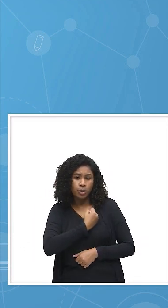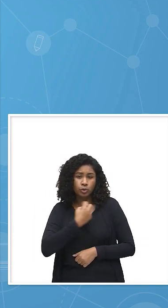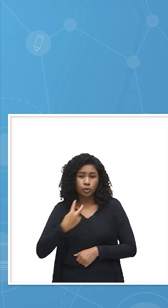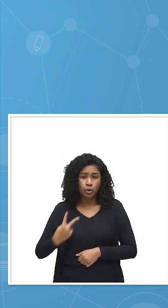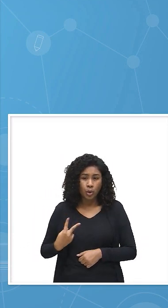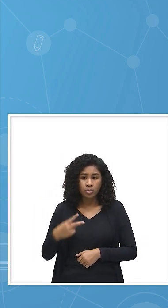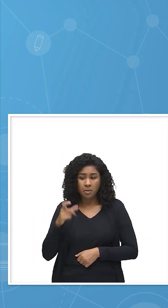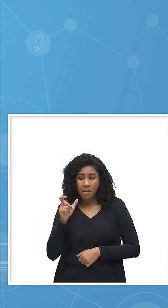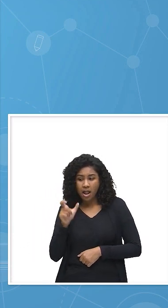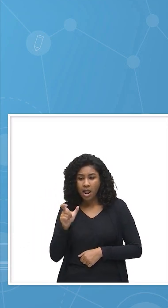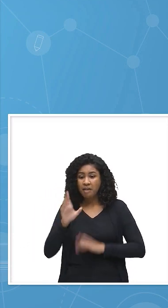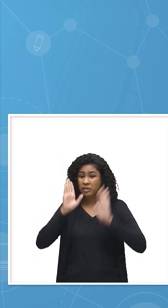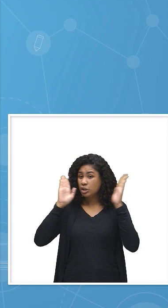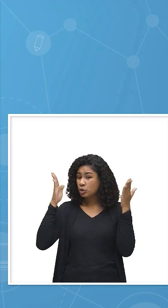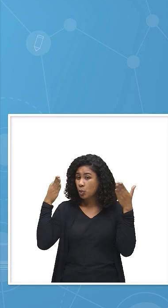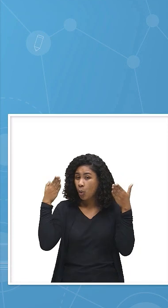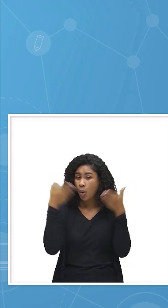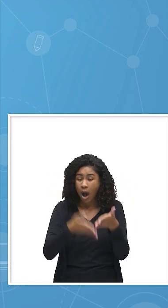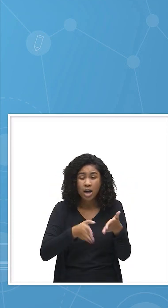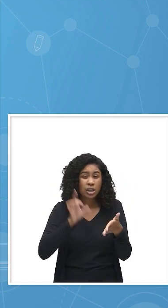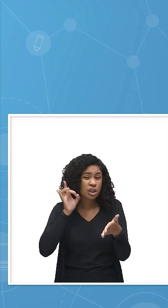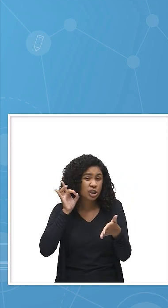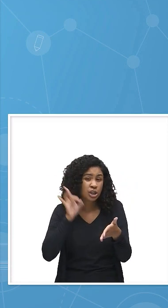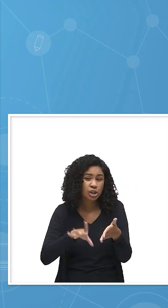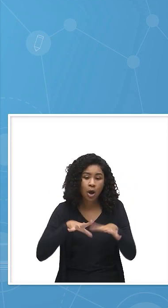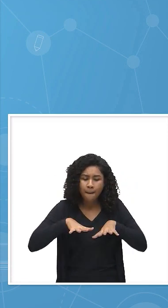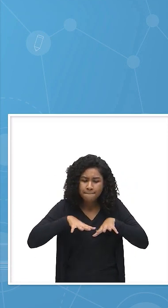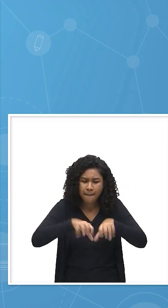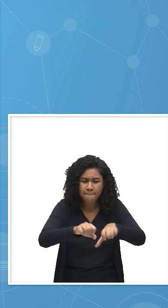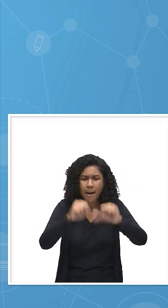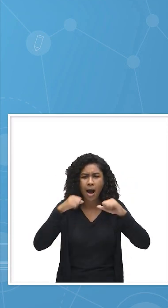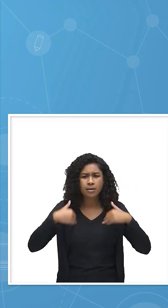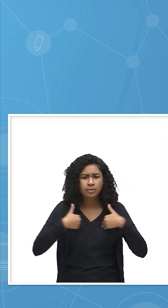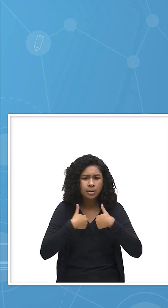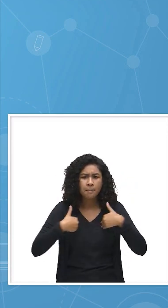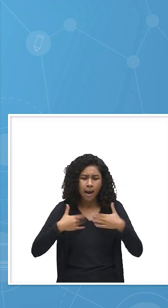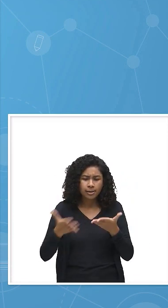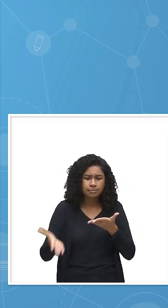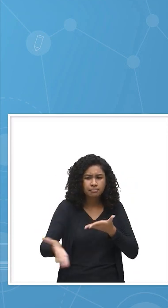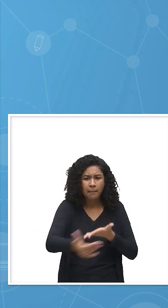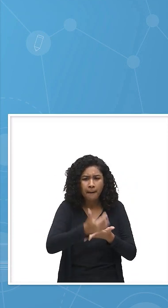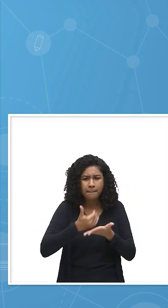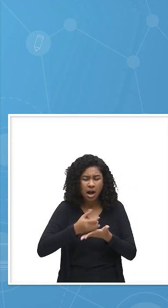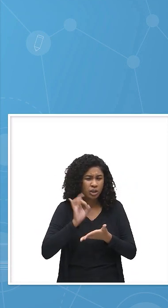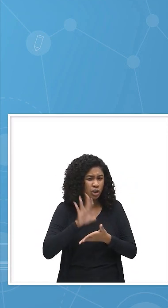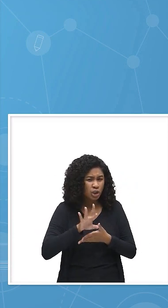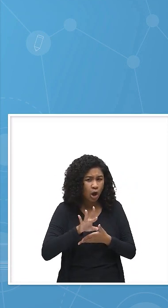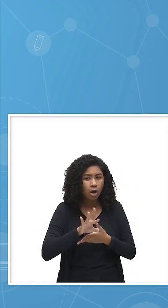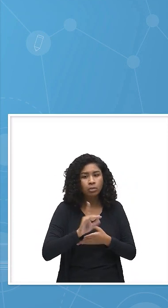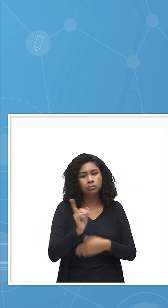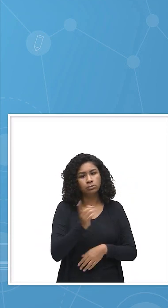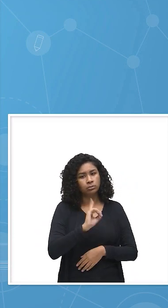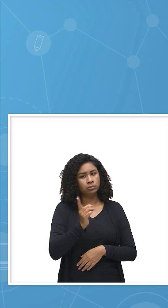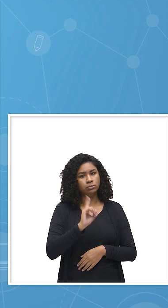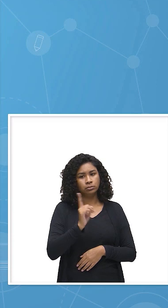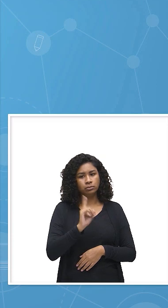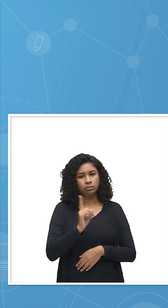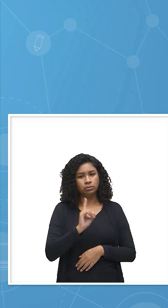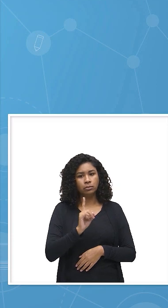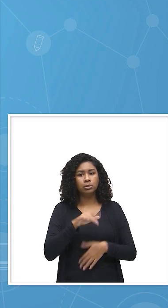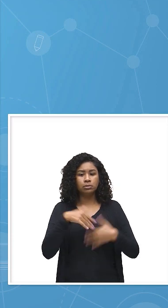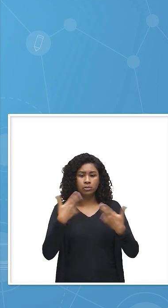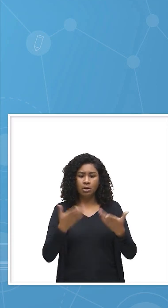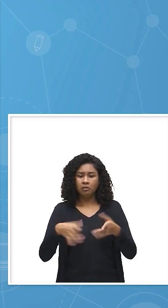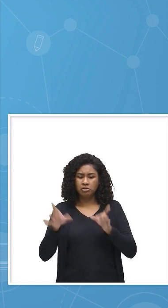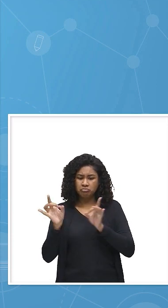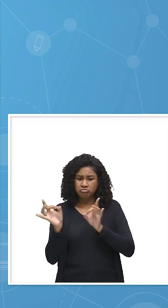exclusivamente caçadores e coletores, tá? Não significa que eles deixaram de ser caçadores